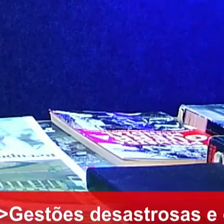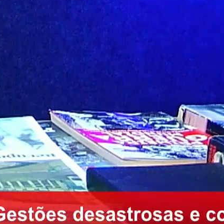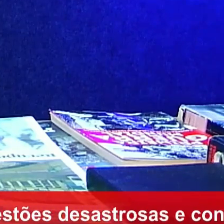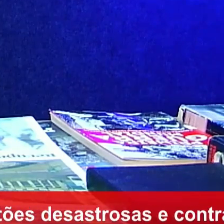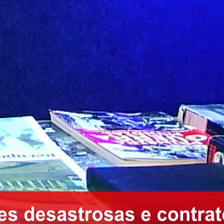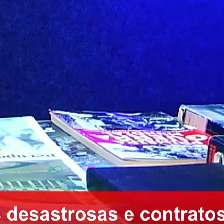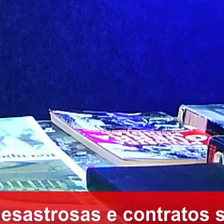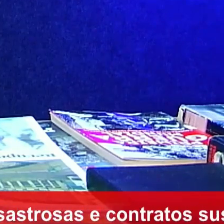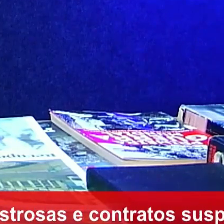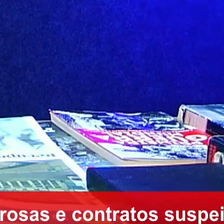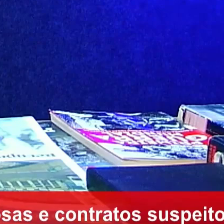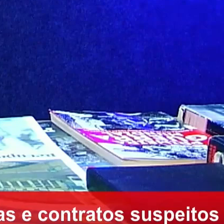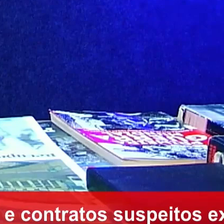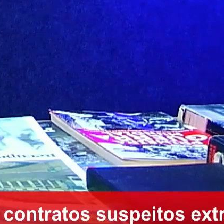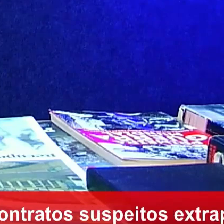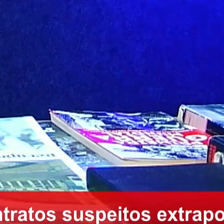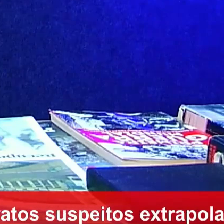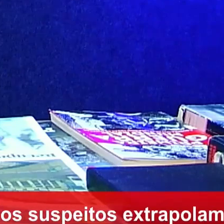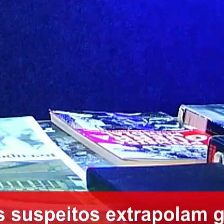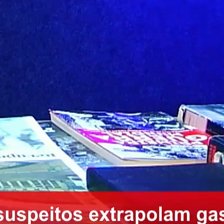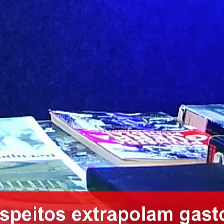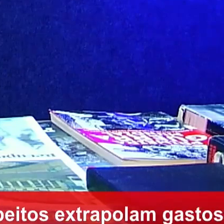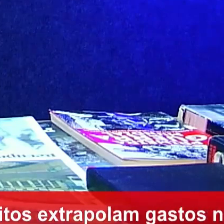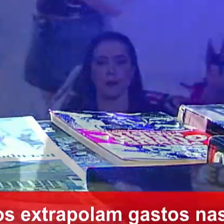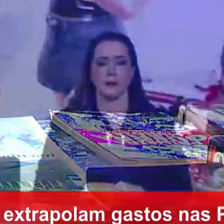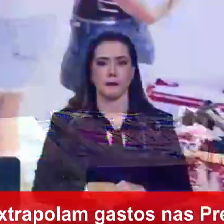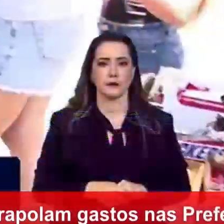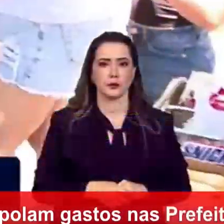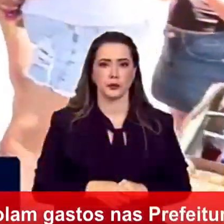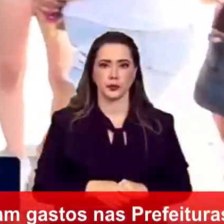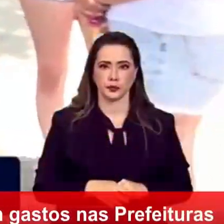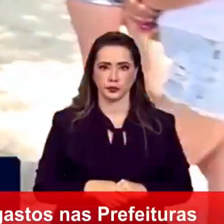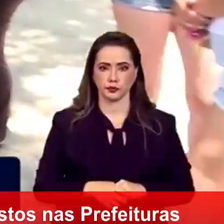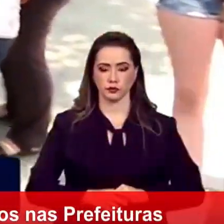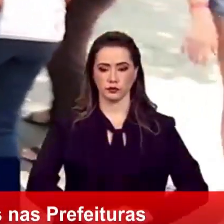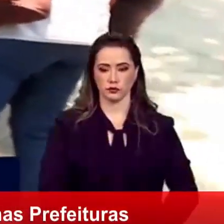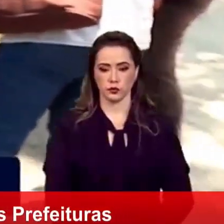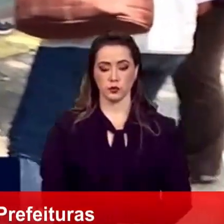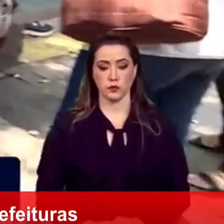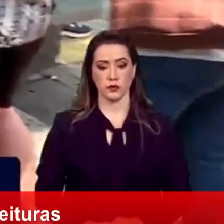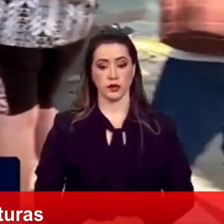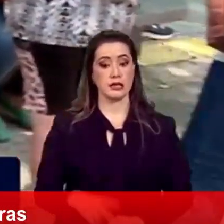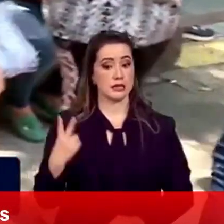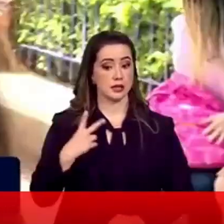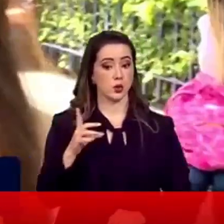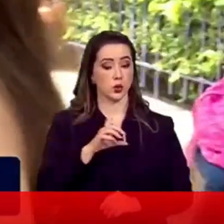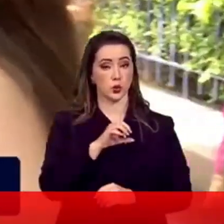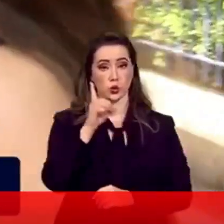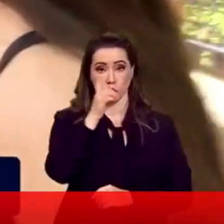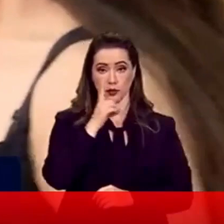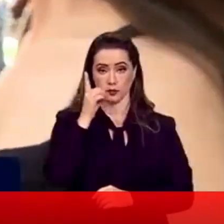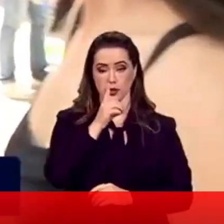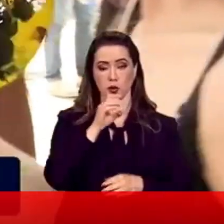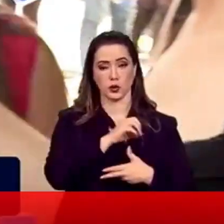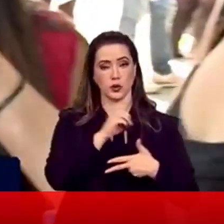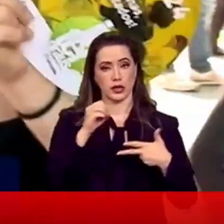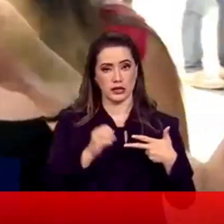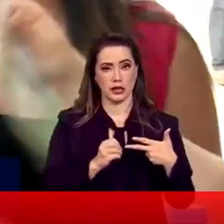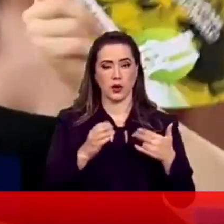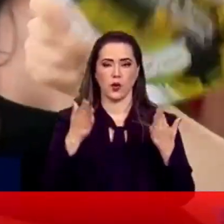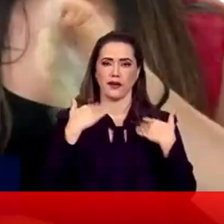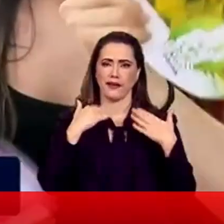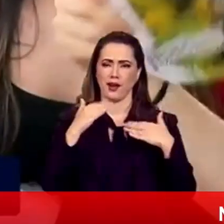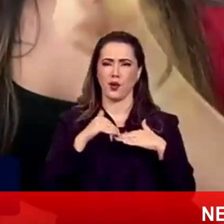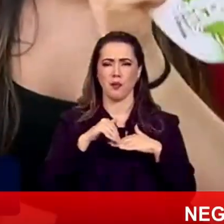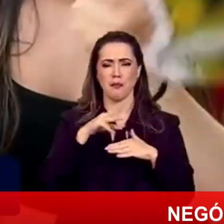calor, sobre a elevação de temperatura em São Paulo. No segundo domingo de Enem, os termômetros superaram a marca